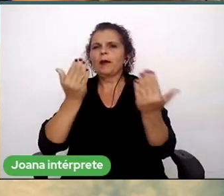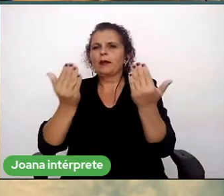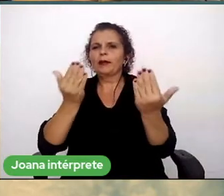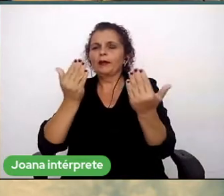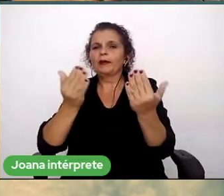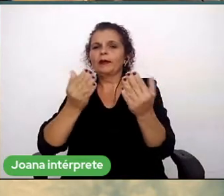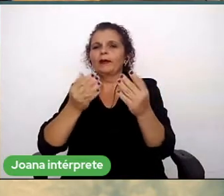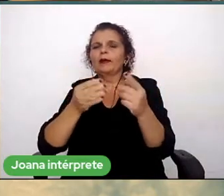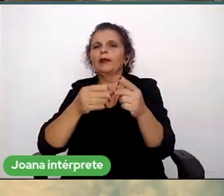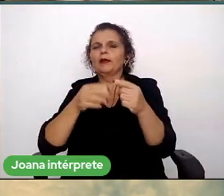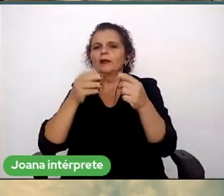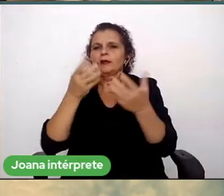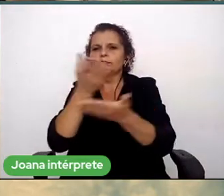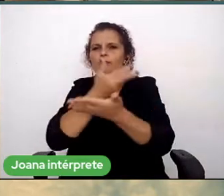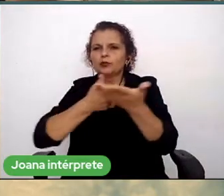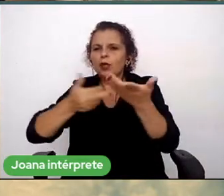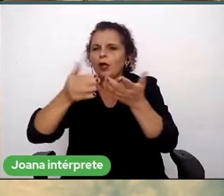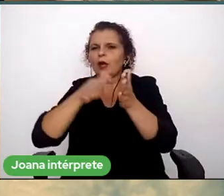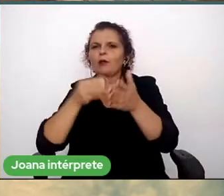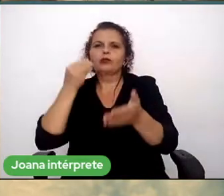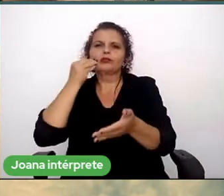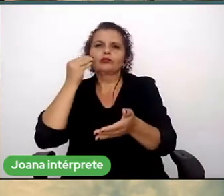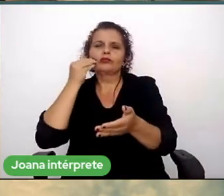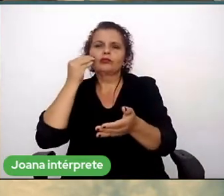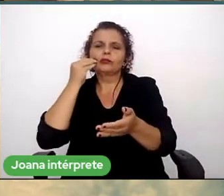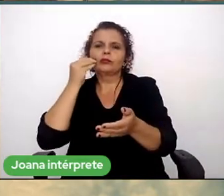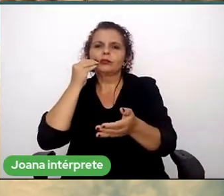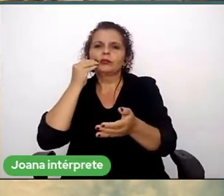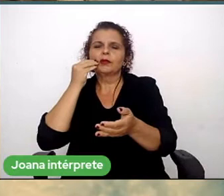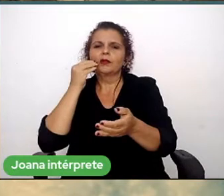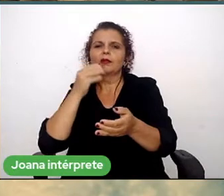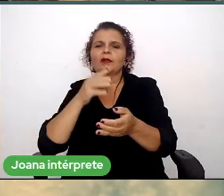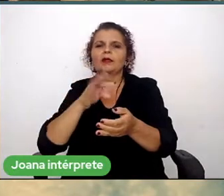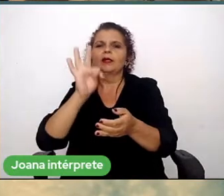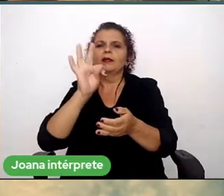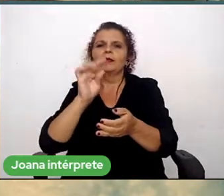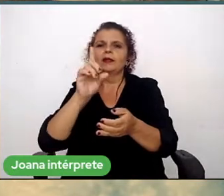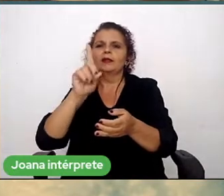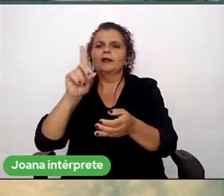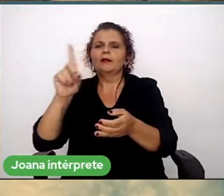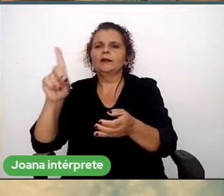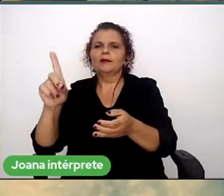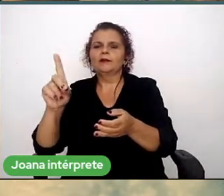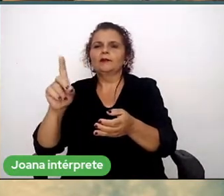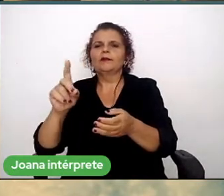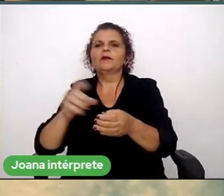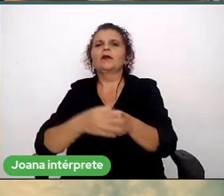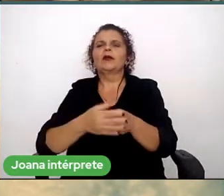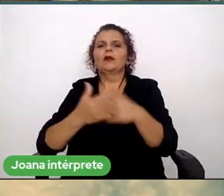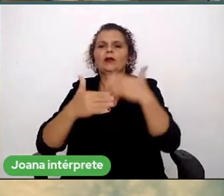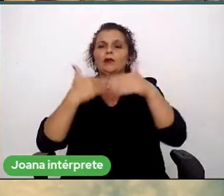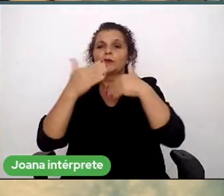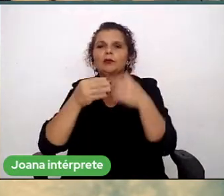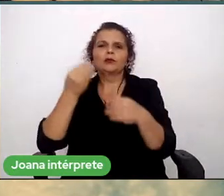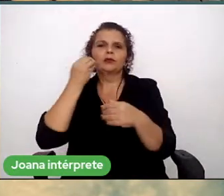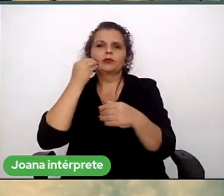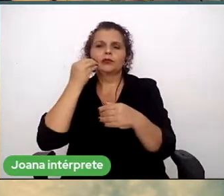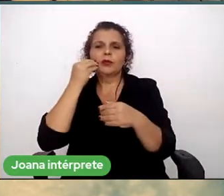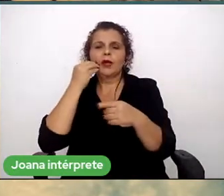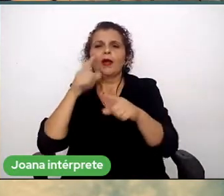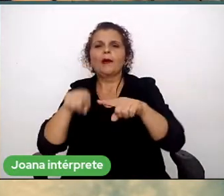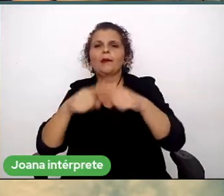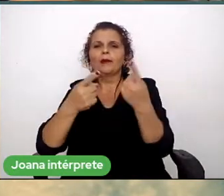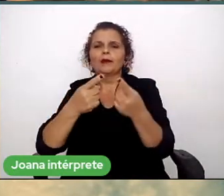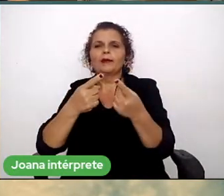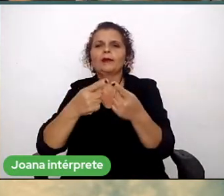design guiado por testes te ama tanto que eu pedi faz porque de algumas pessoas entender desenvolvimento guiado por testes nós gostamos de